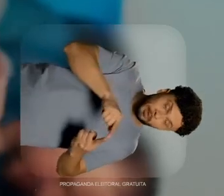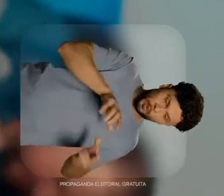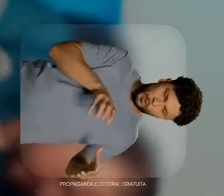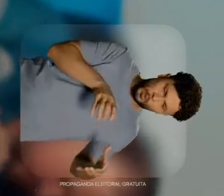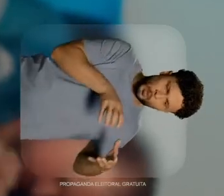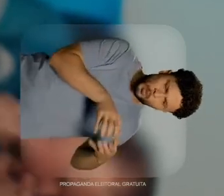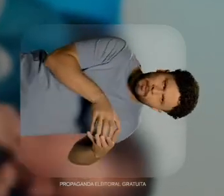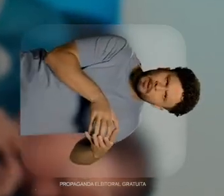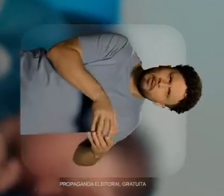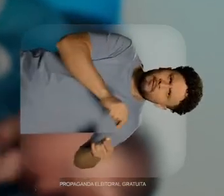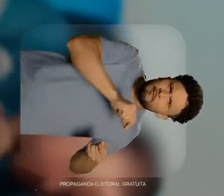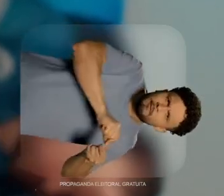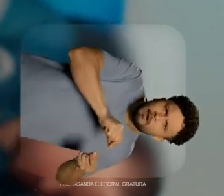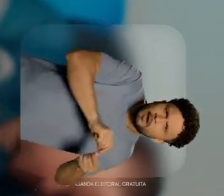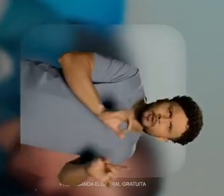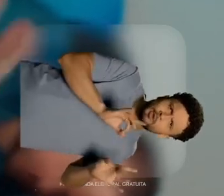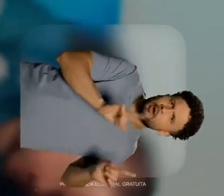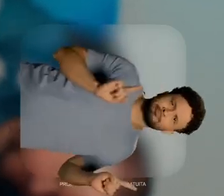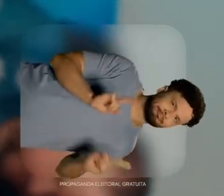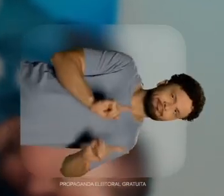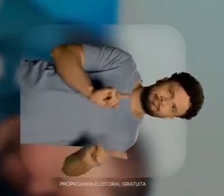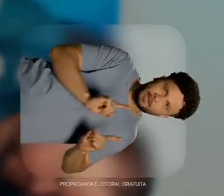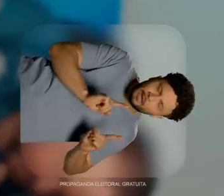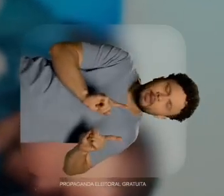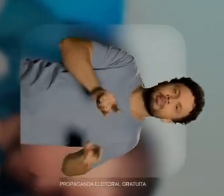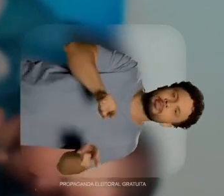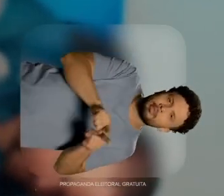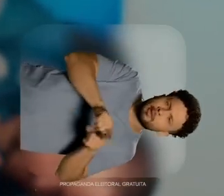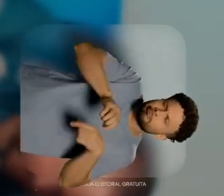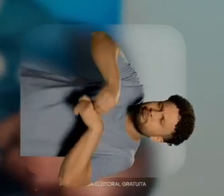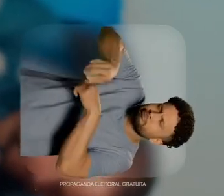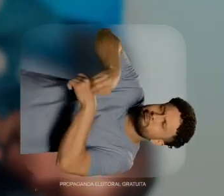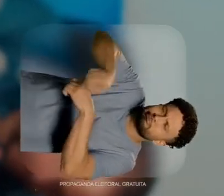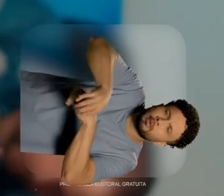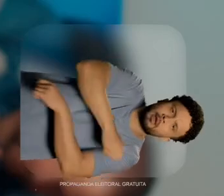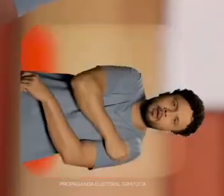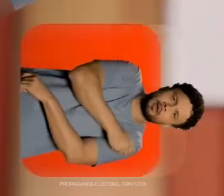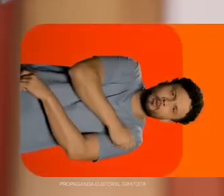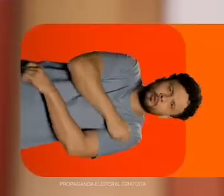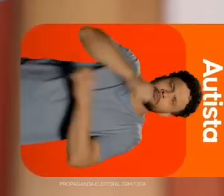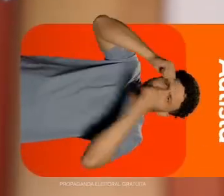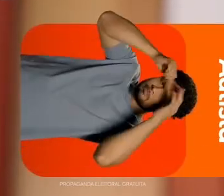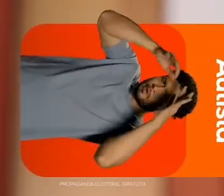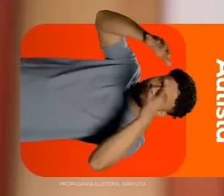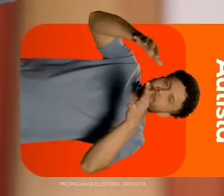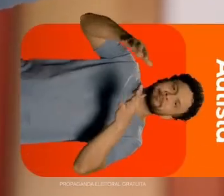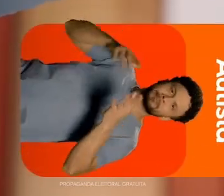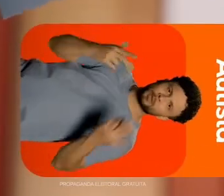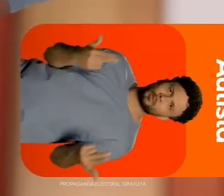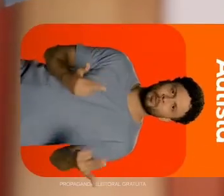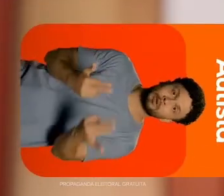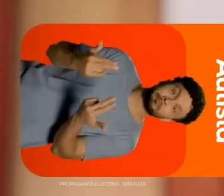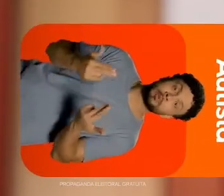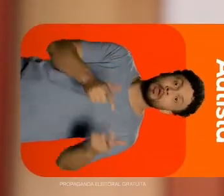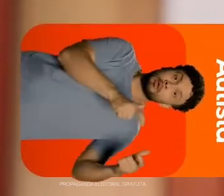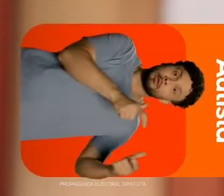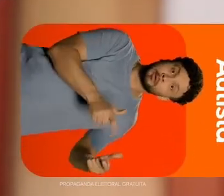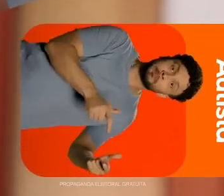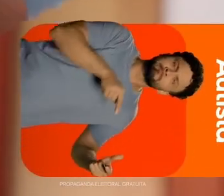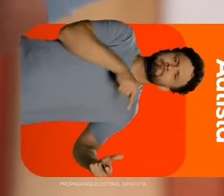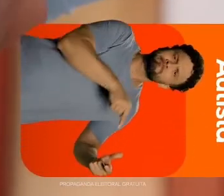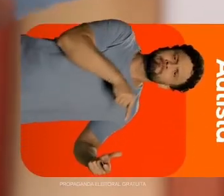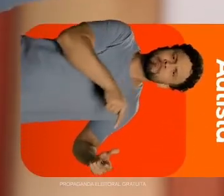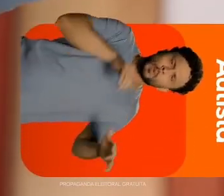equipe não só produza, mas ela ensine alunos autistas a produzirem. A cidade do autista vai ser o centro